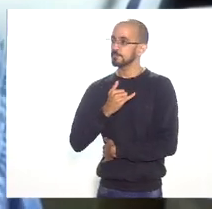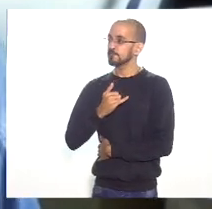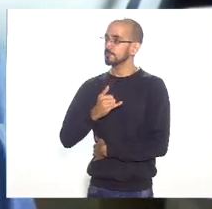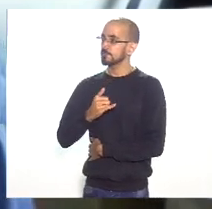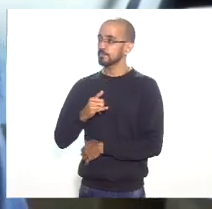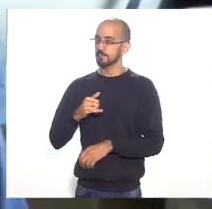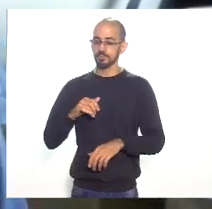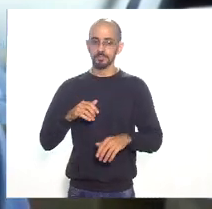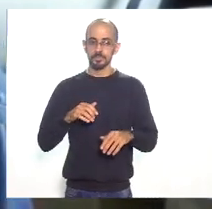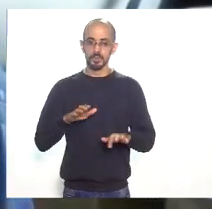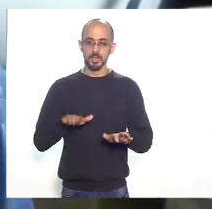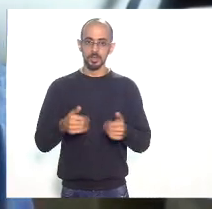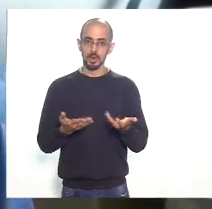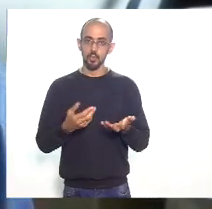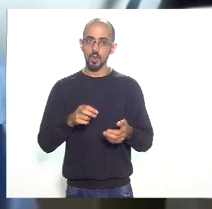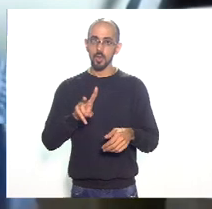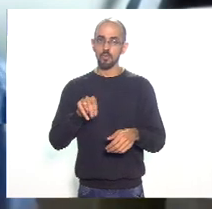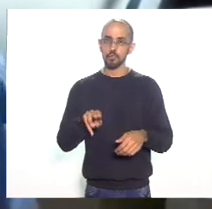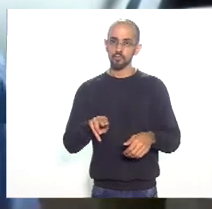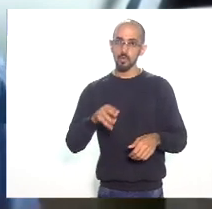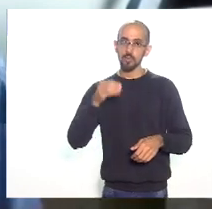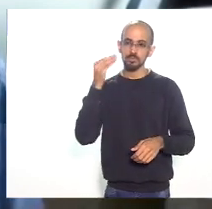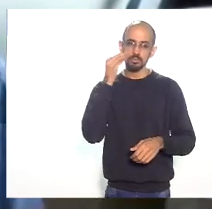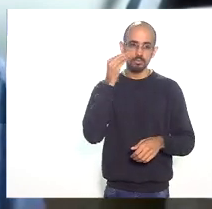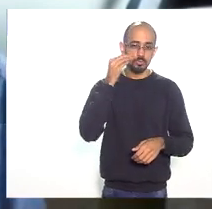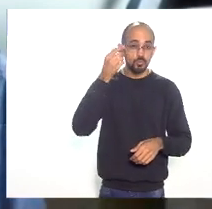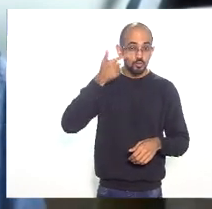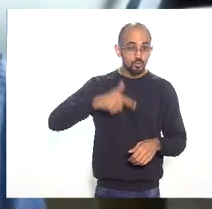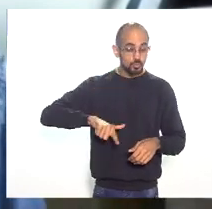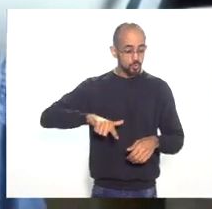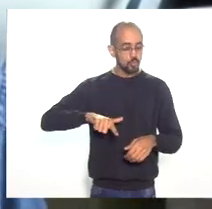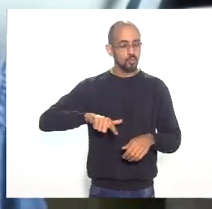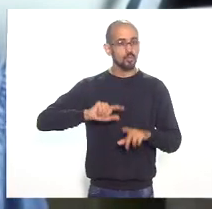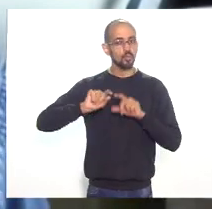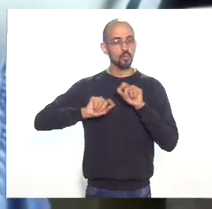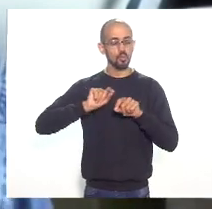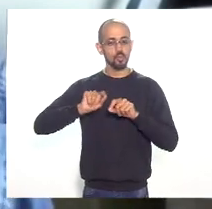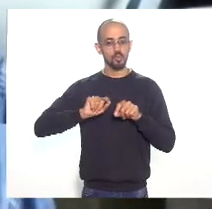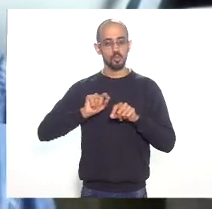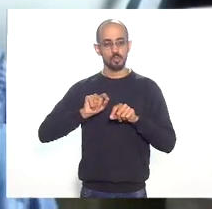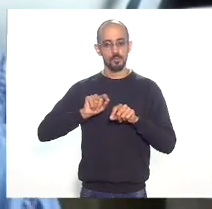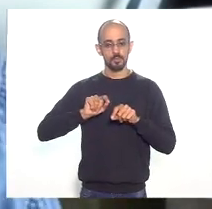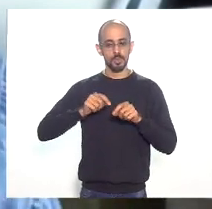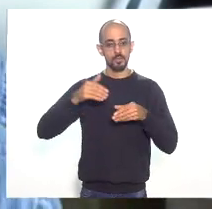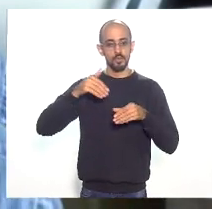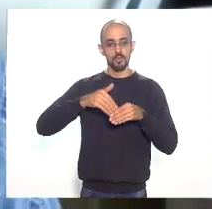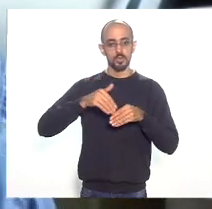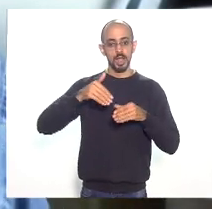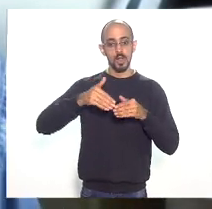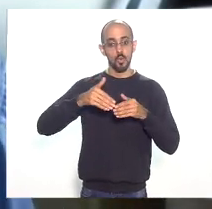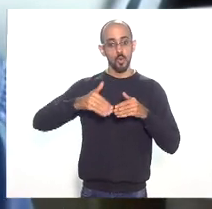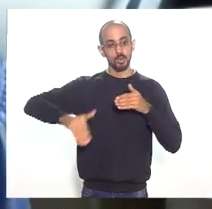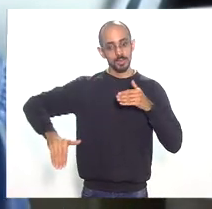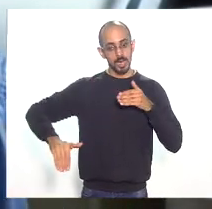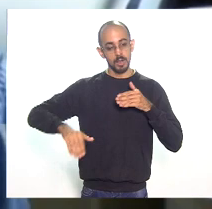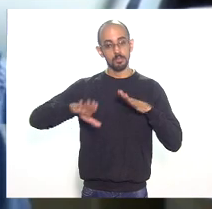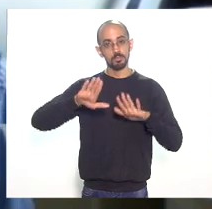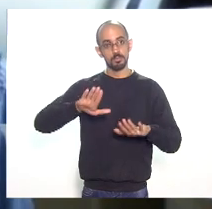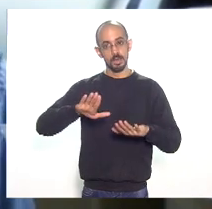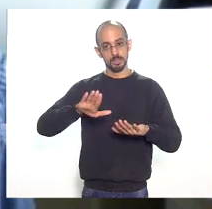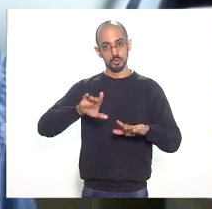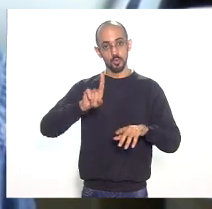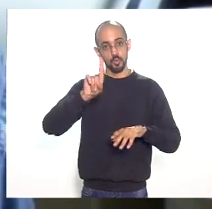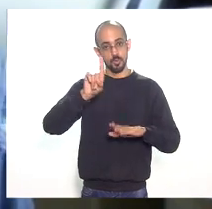Eu vou insistir. Vou votar contrário, mas com uma